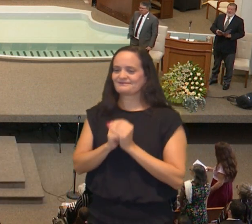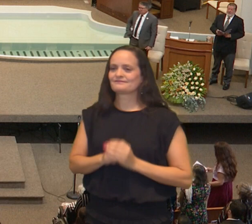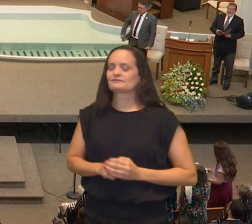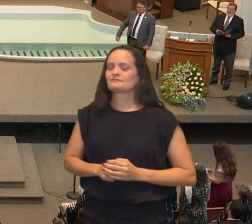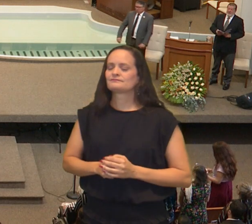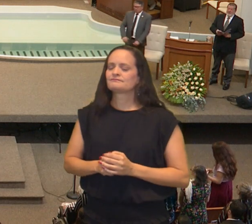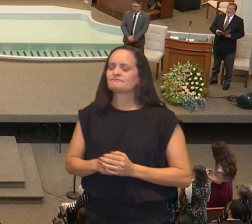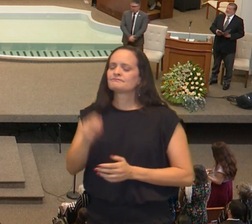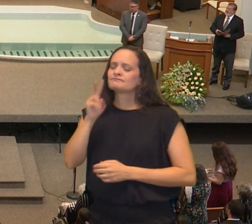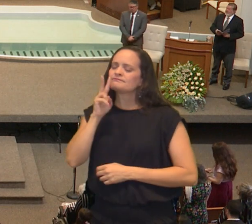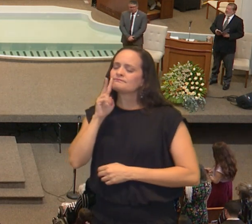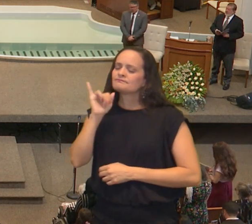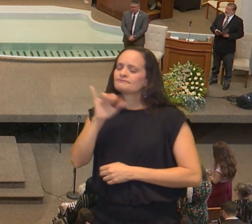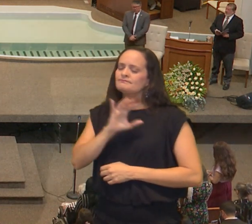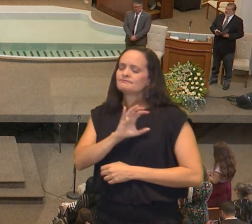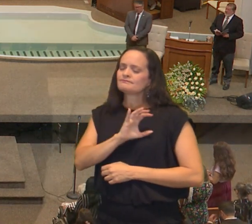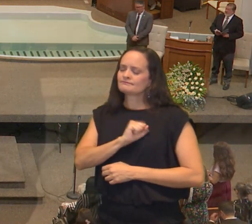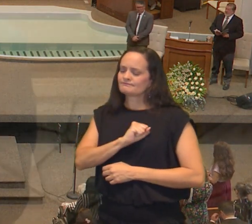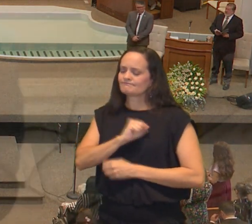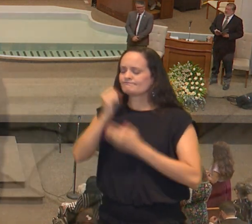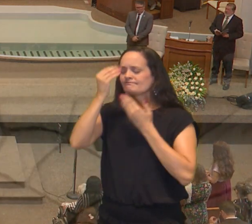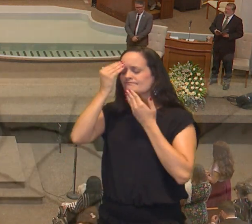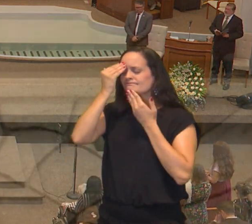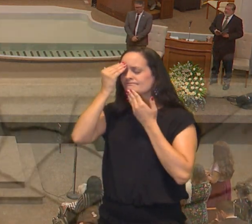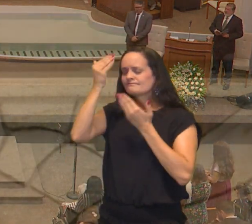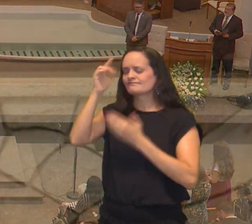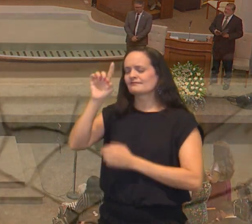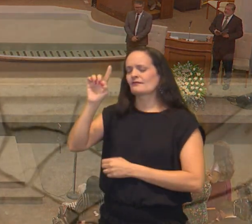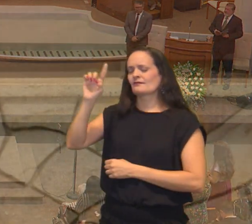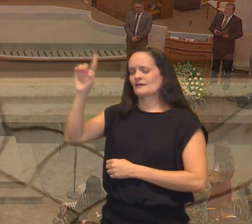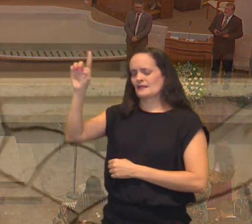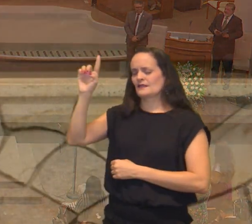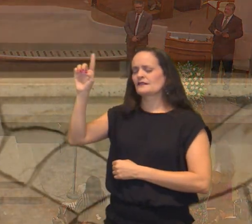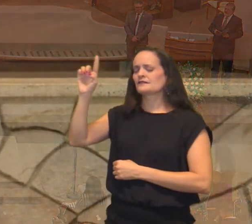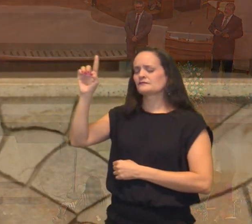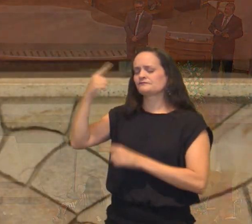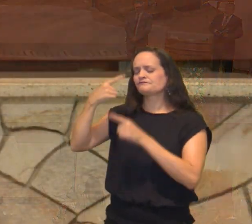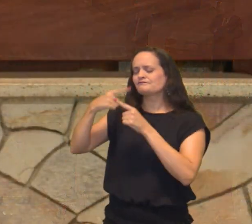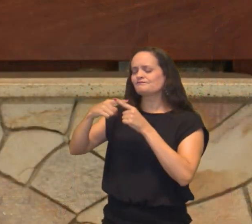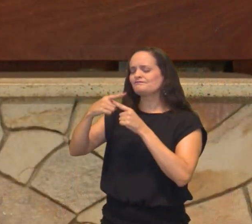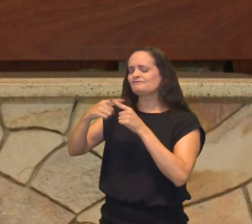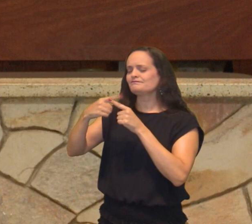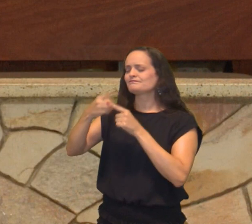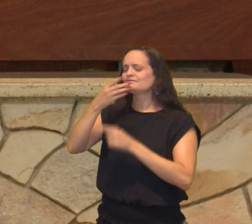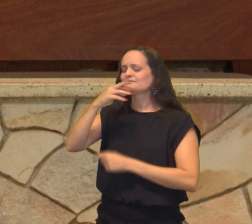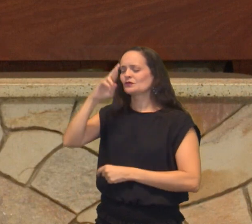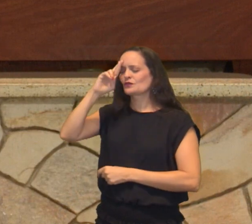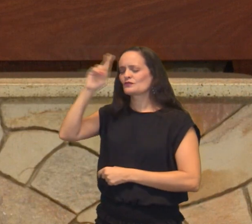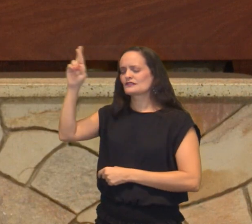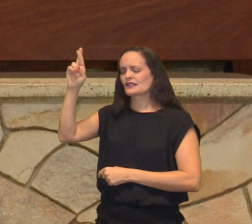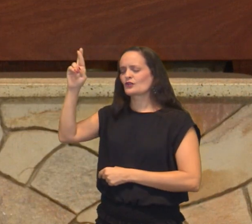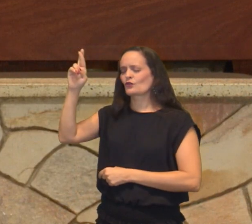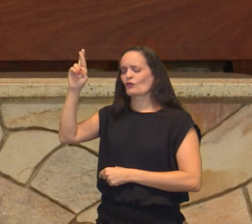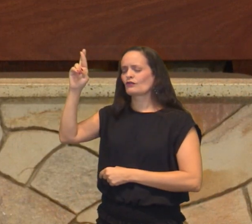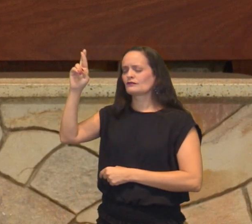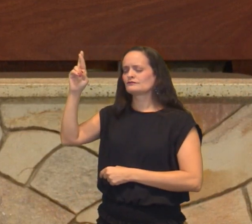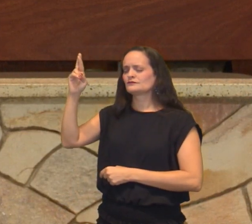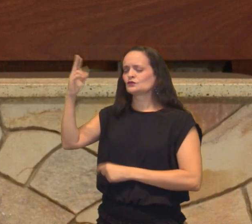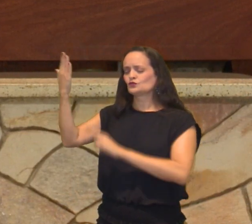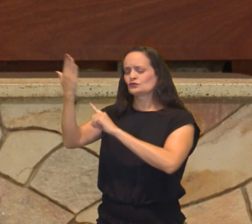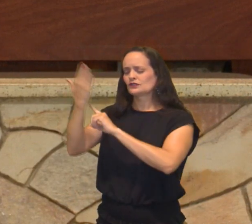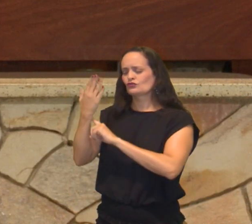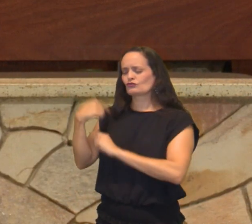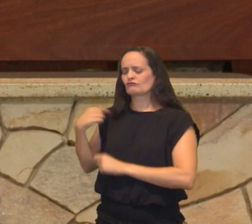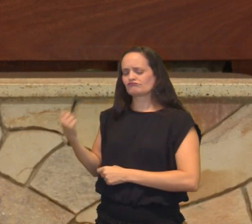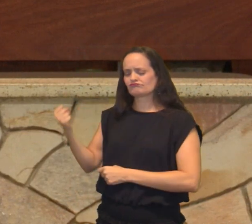Pai querido, obrigado, Deus, porque o Senhor nos trouxe mais uma vez a este lugar de